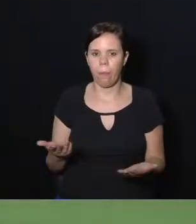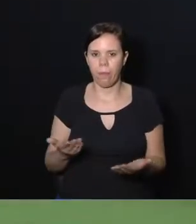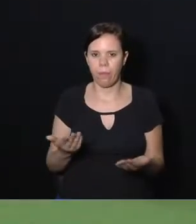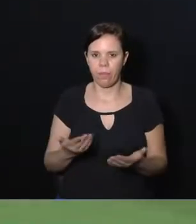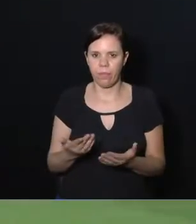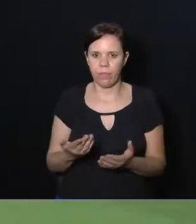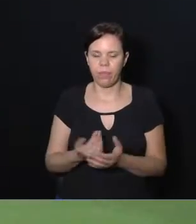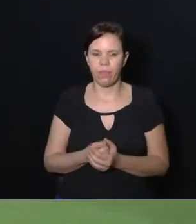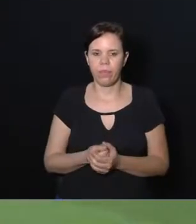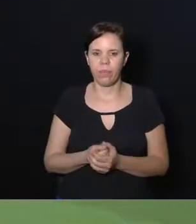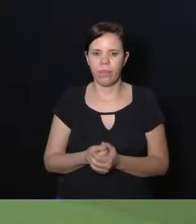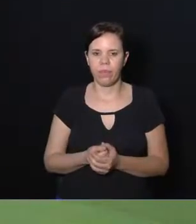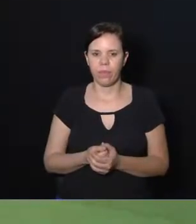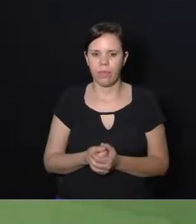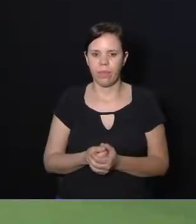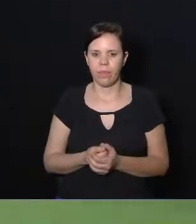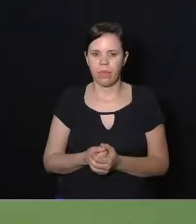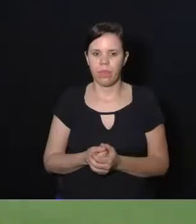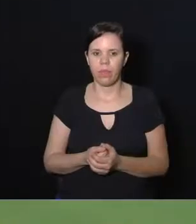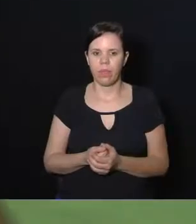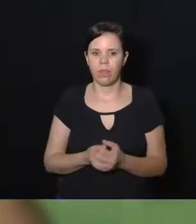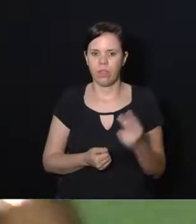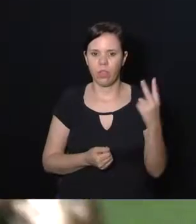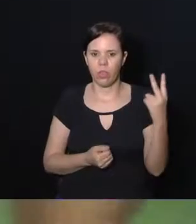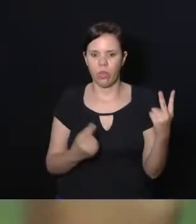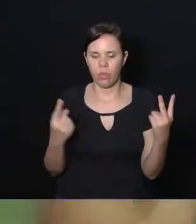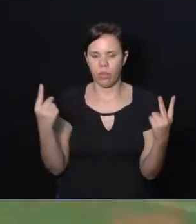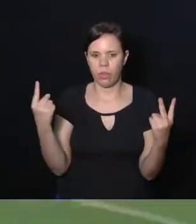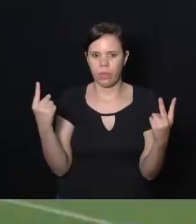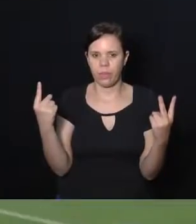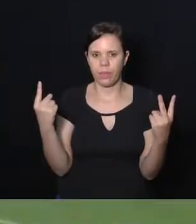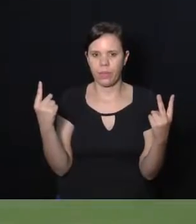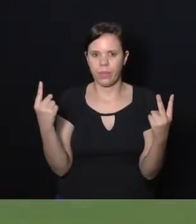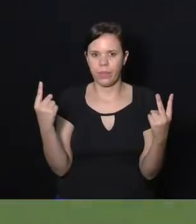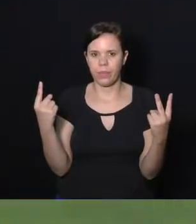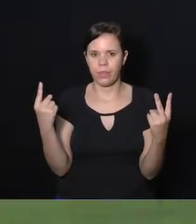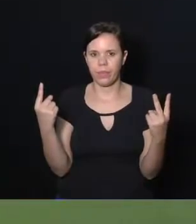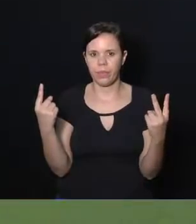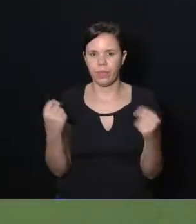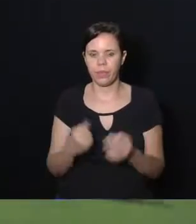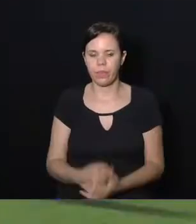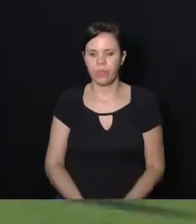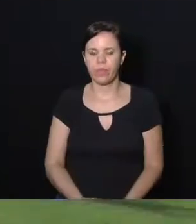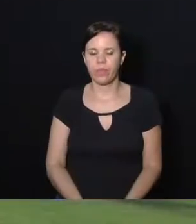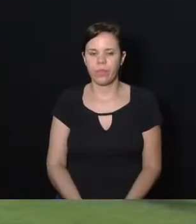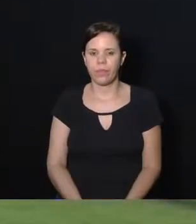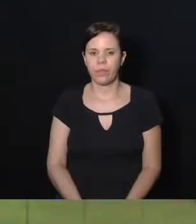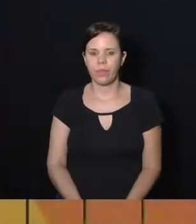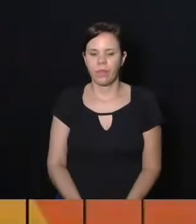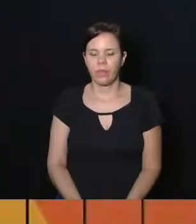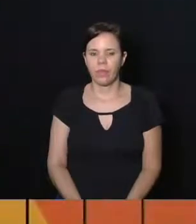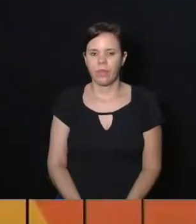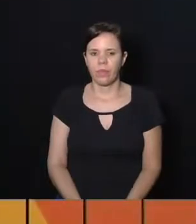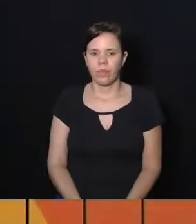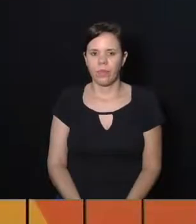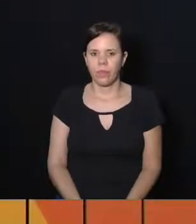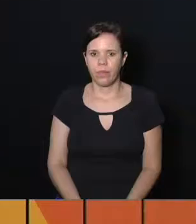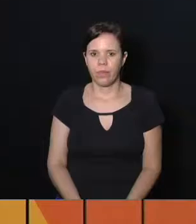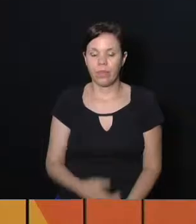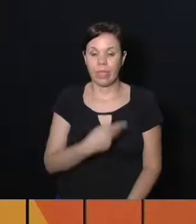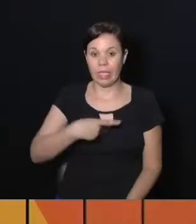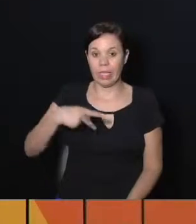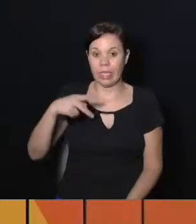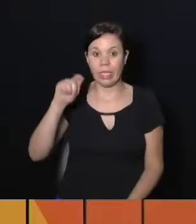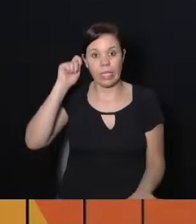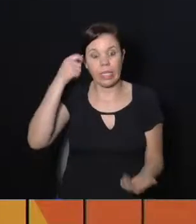chute cruzado, vira e ficou nisso. Operário 2, Ponte Preta 1. Ponte, que